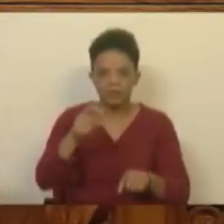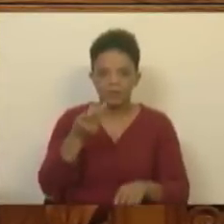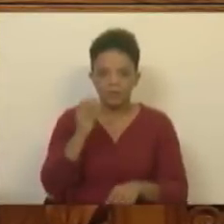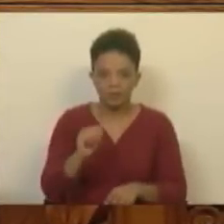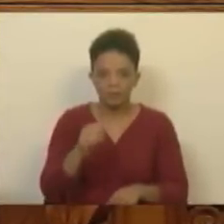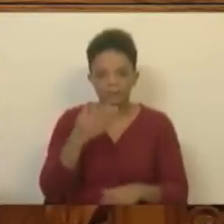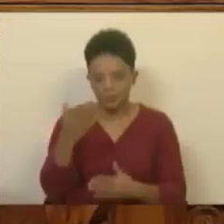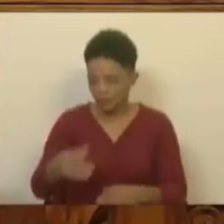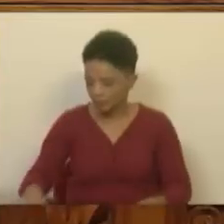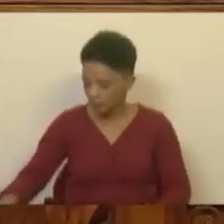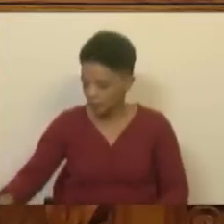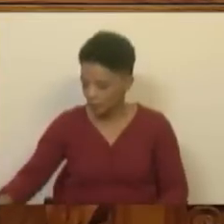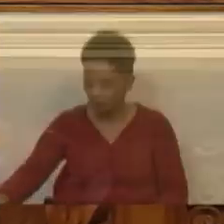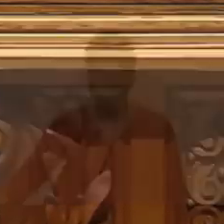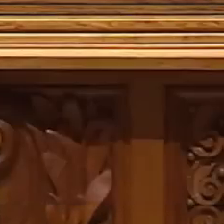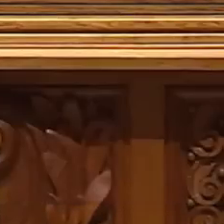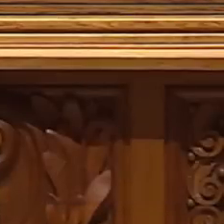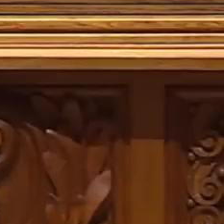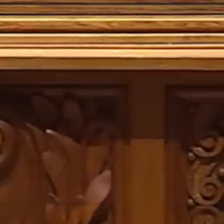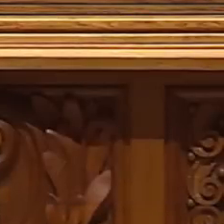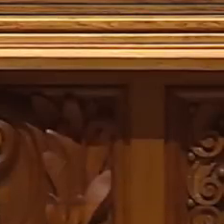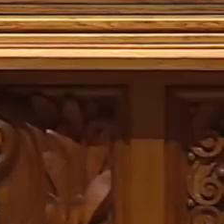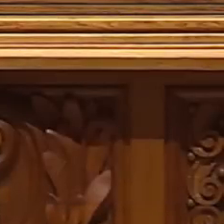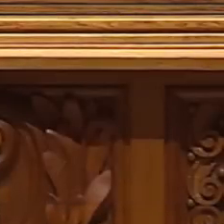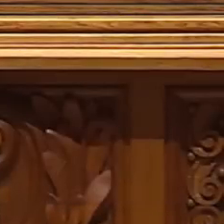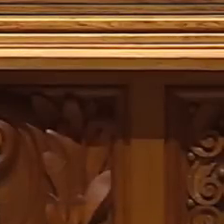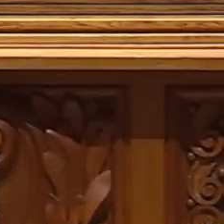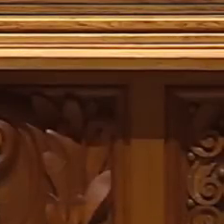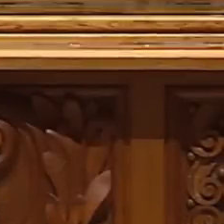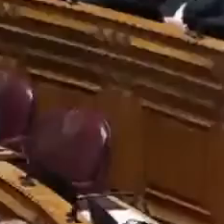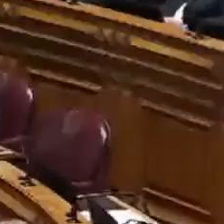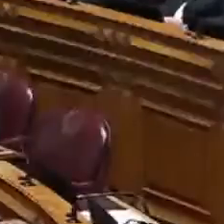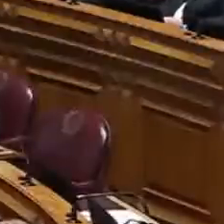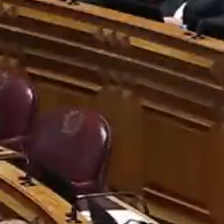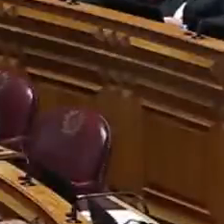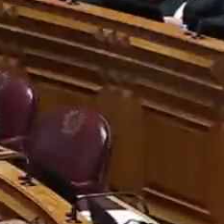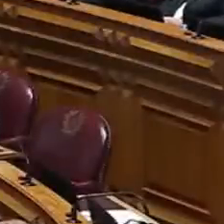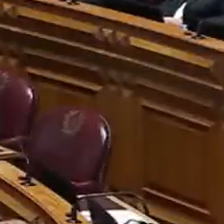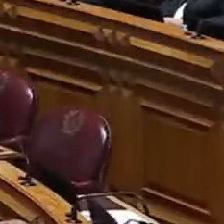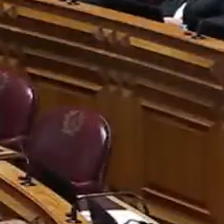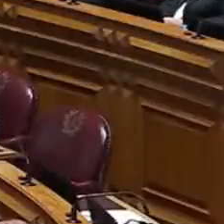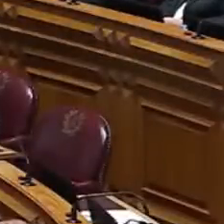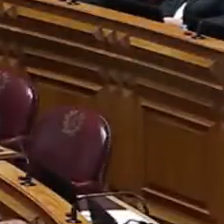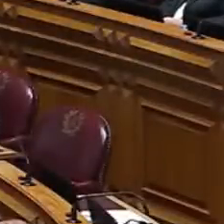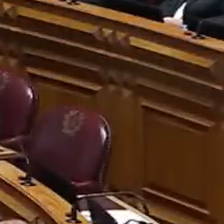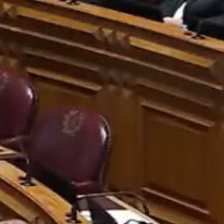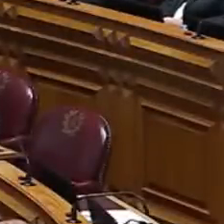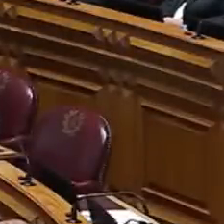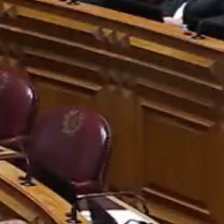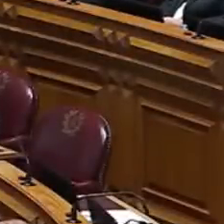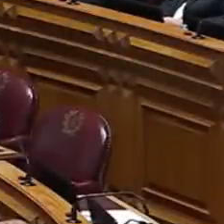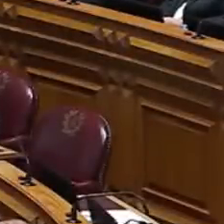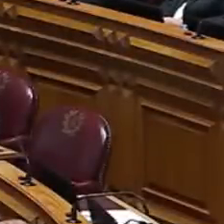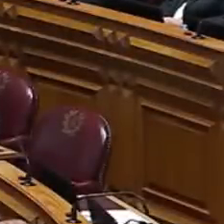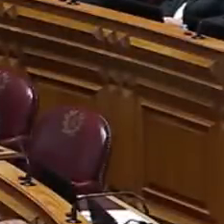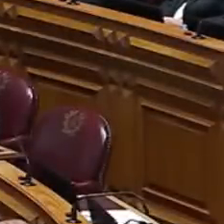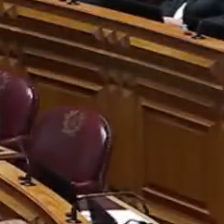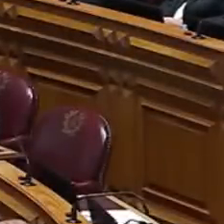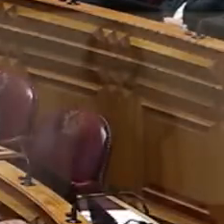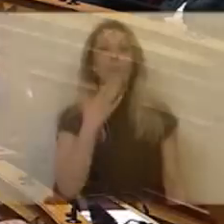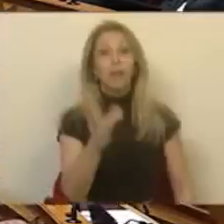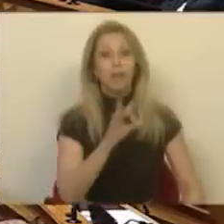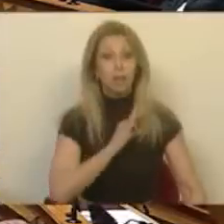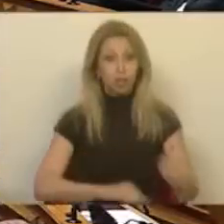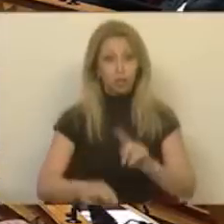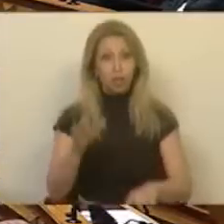faz favor Muito obrigado senhora Presidente senhoras e senhores deputados levamos